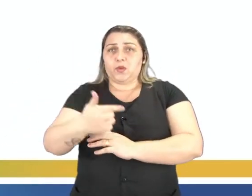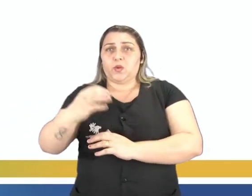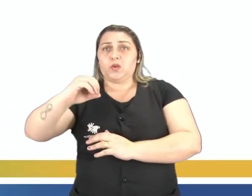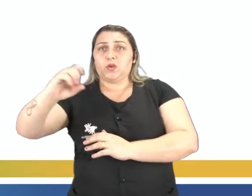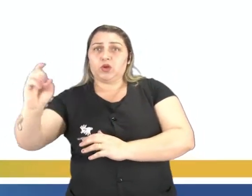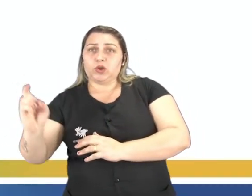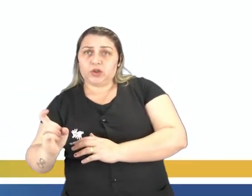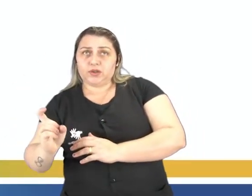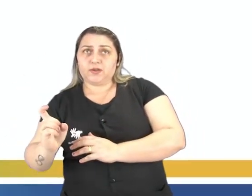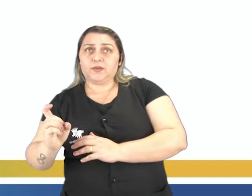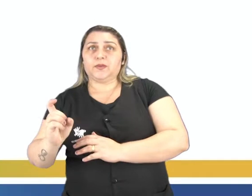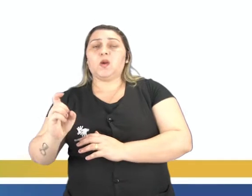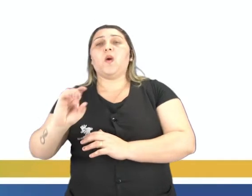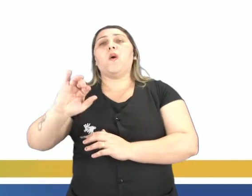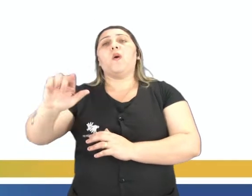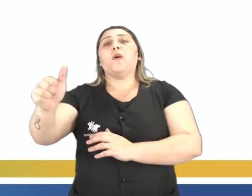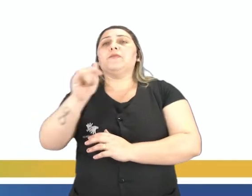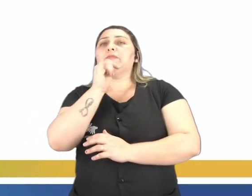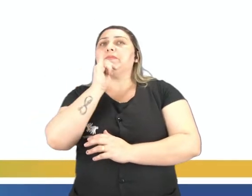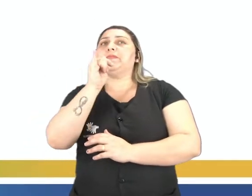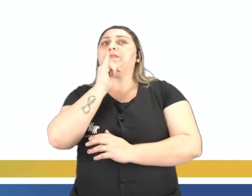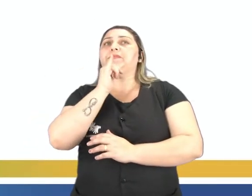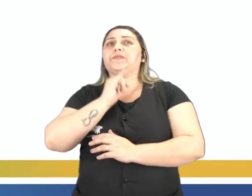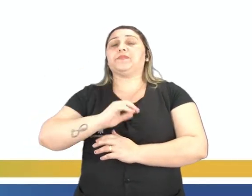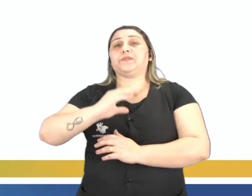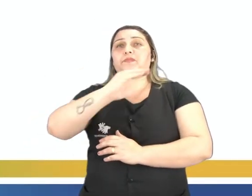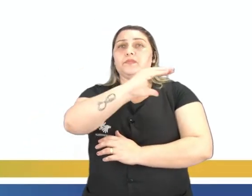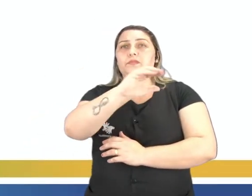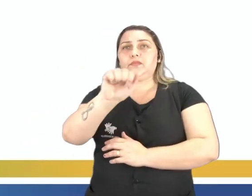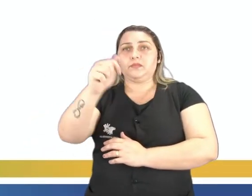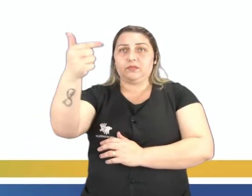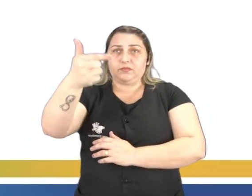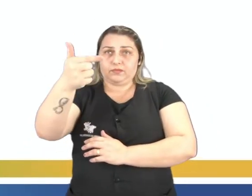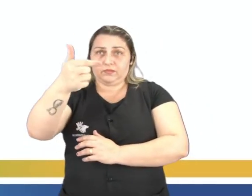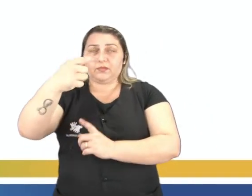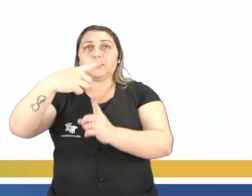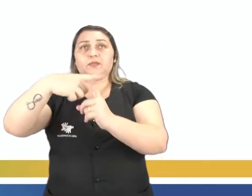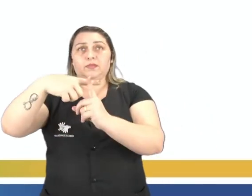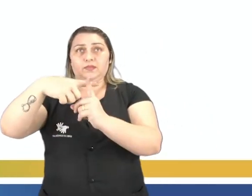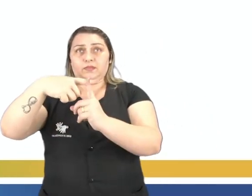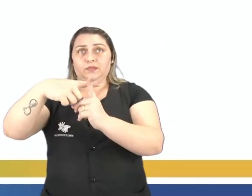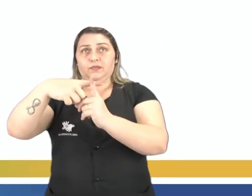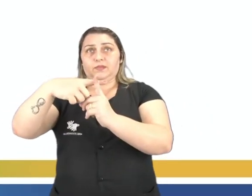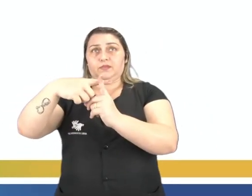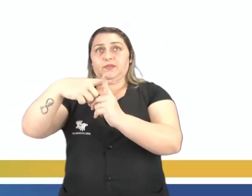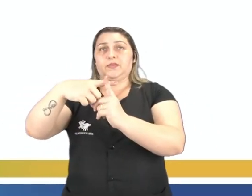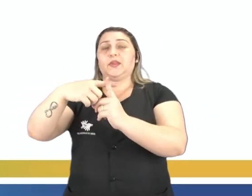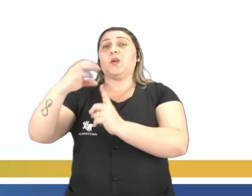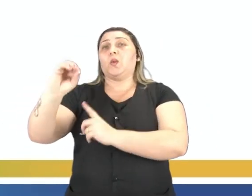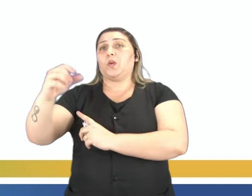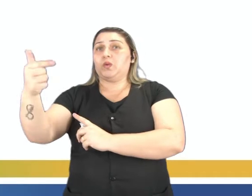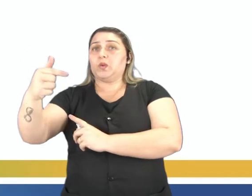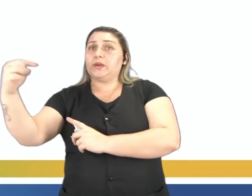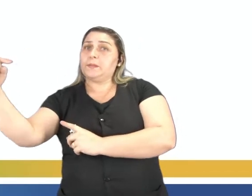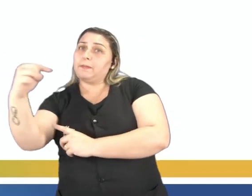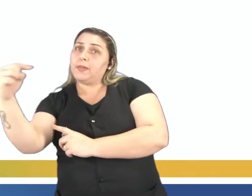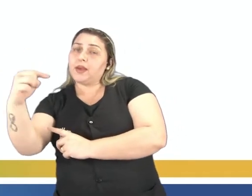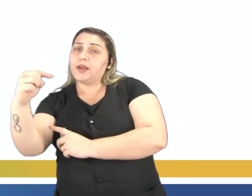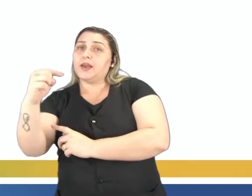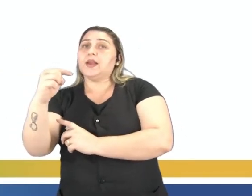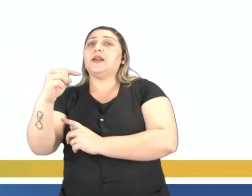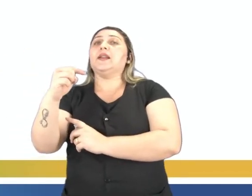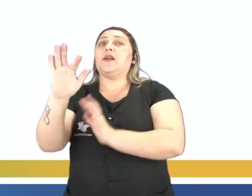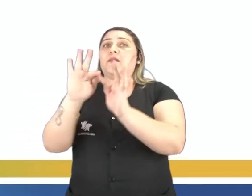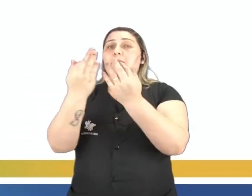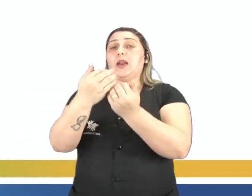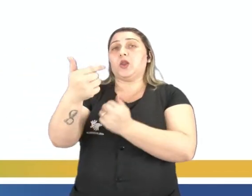M2OX. Pegando outro exemplo, nós temos aqui o elemento químico cálcio, 2 mais, então significa que ele é da família